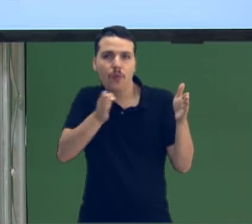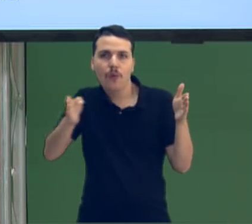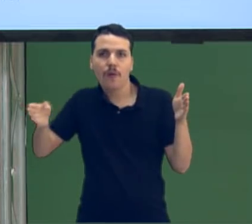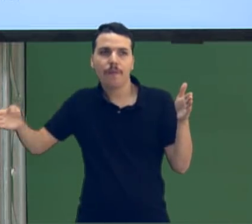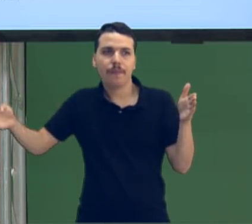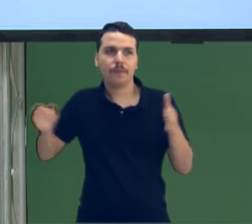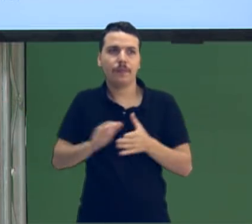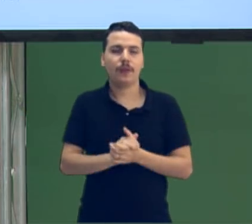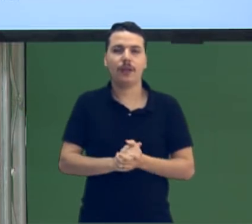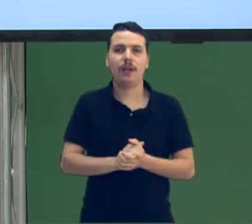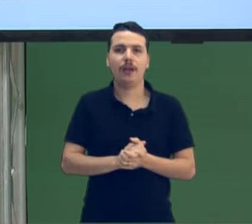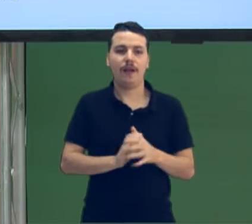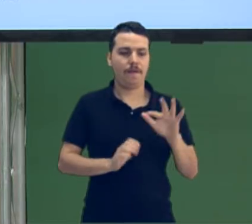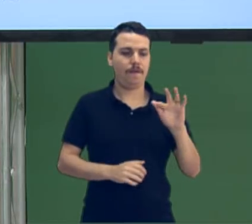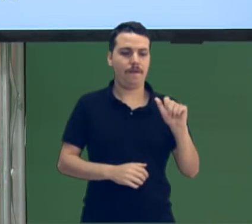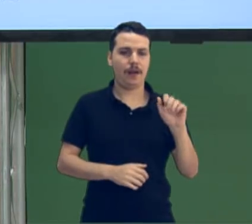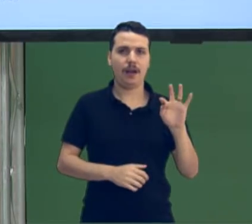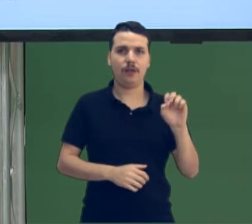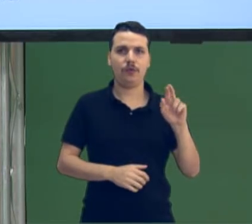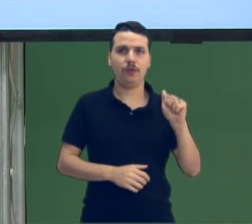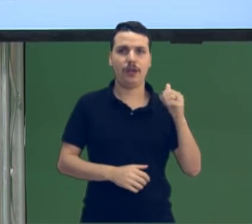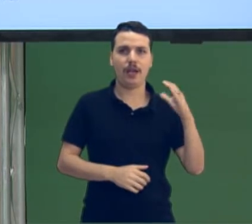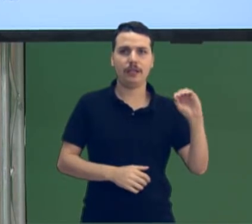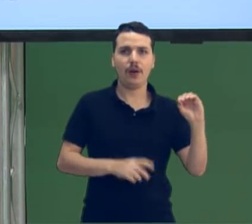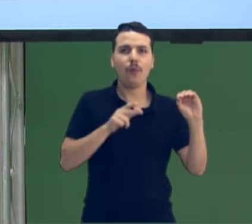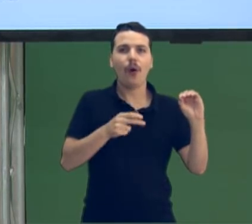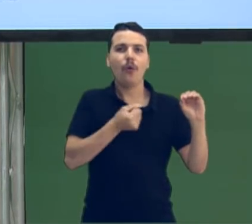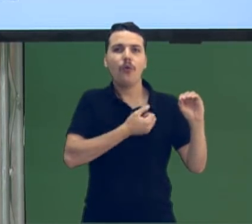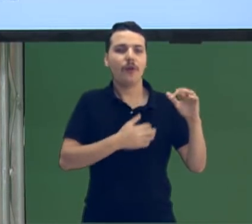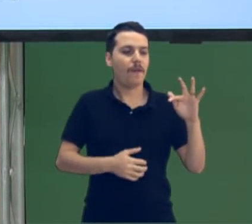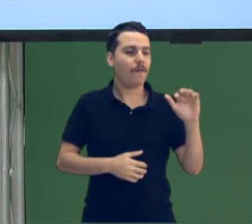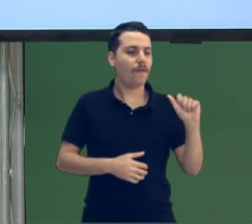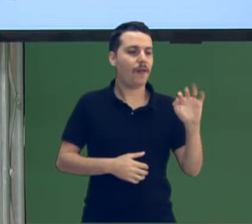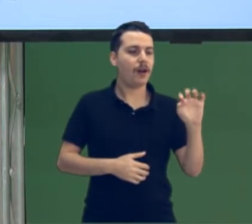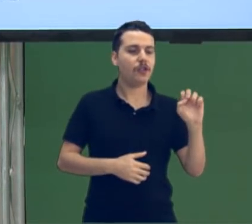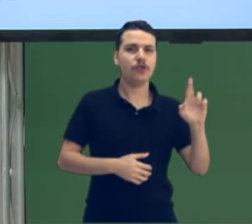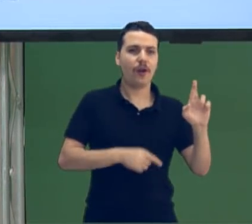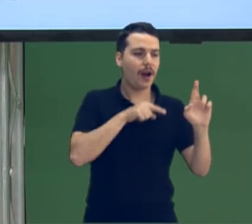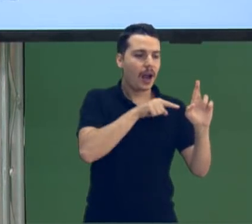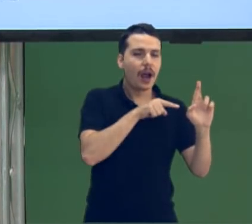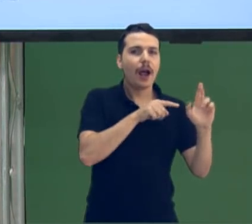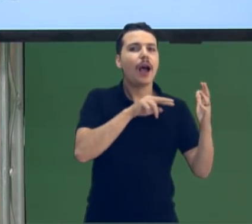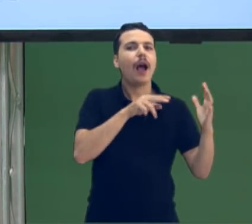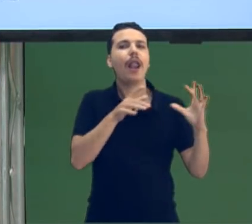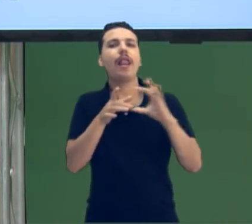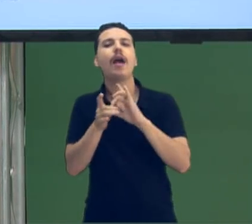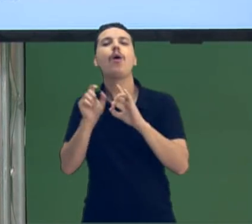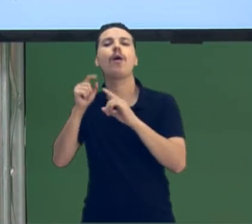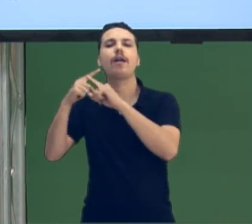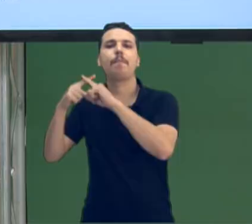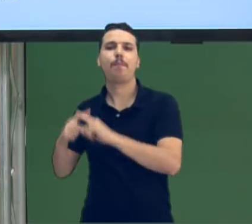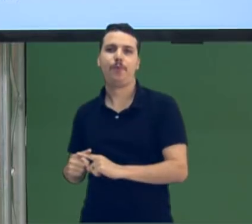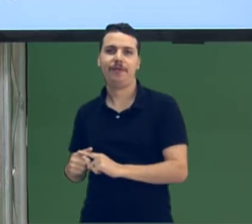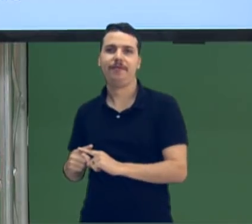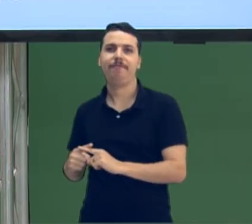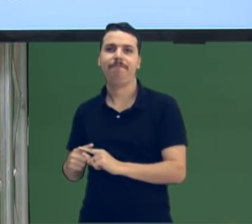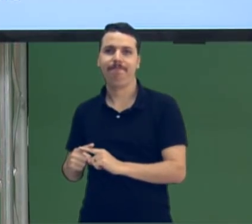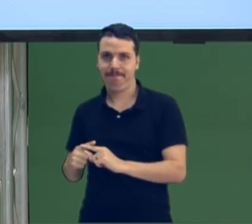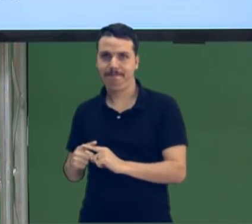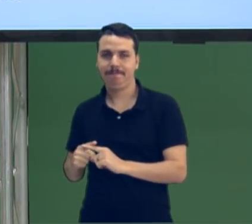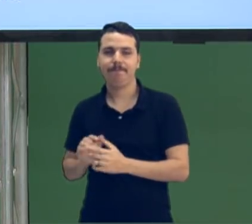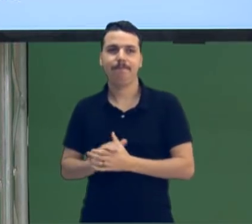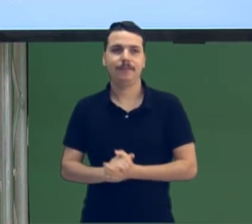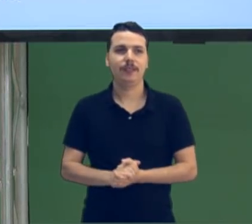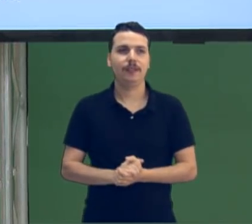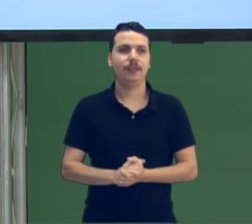Professora, fatoração lembra a palavra fator. E fator tem a ver com a multiplicação. Tudo bem?